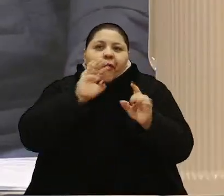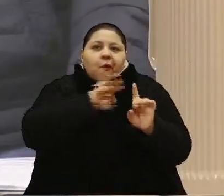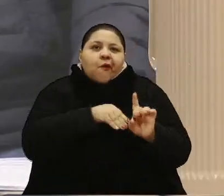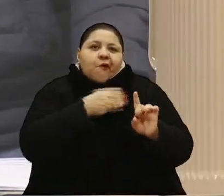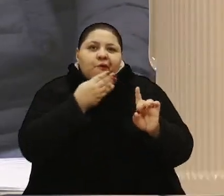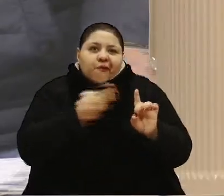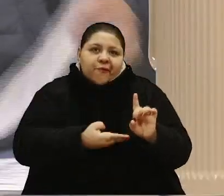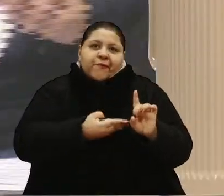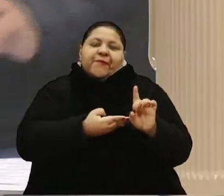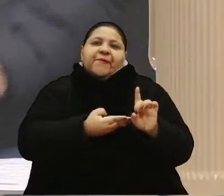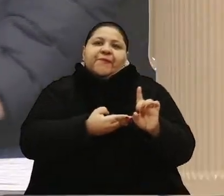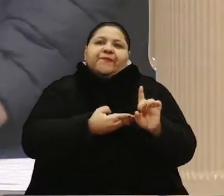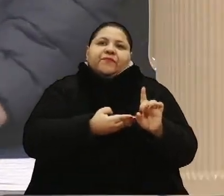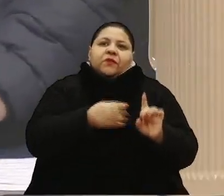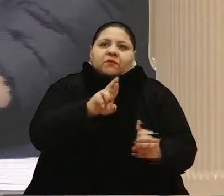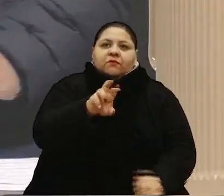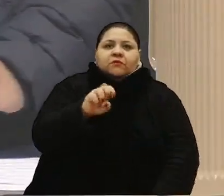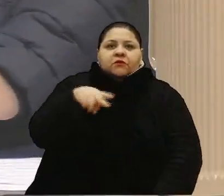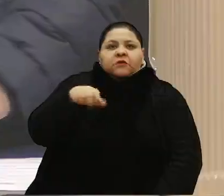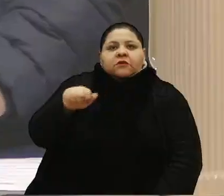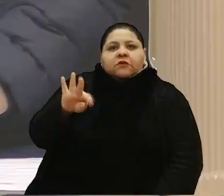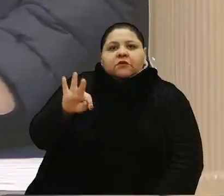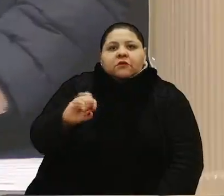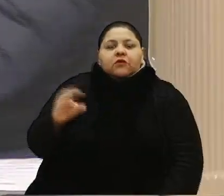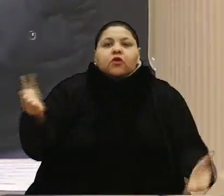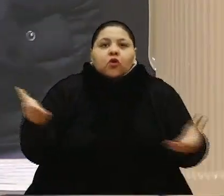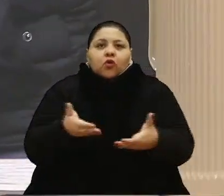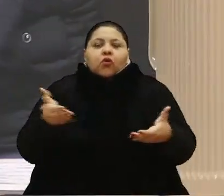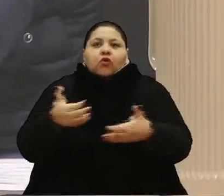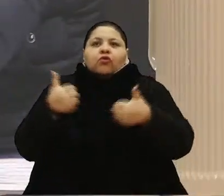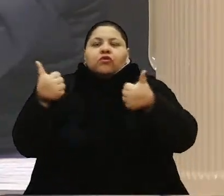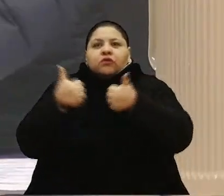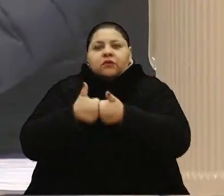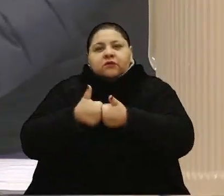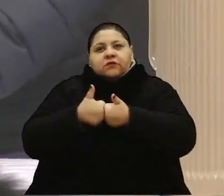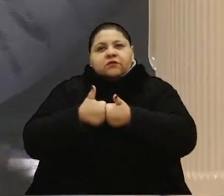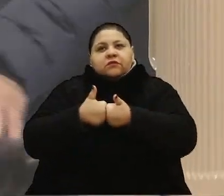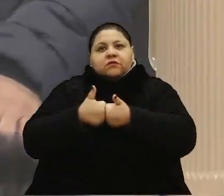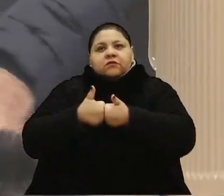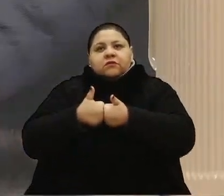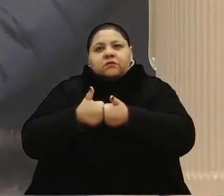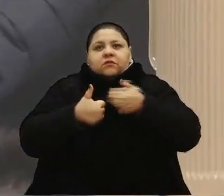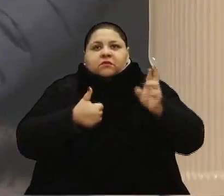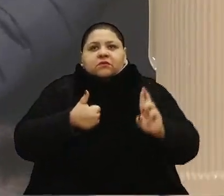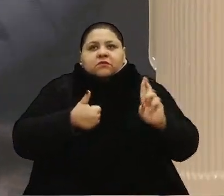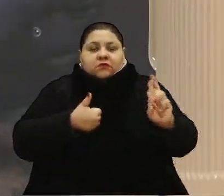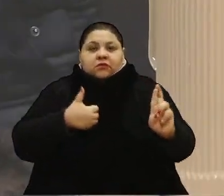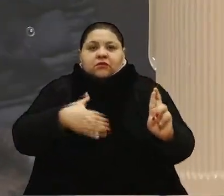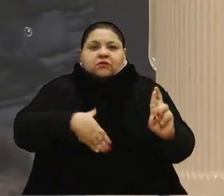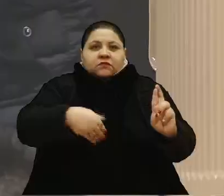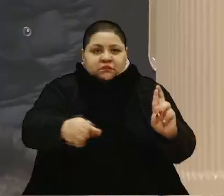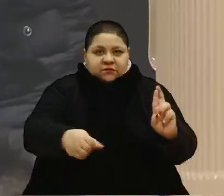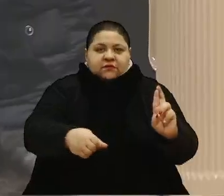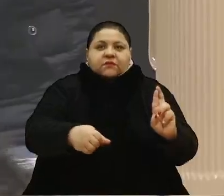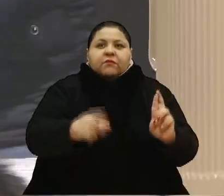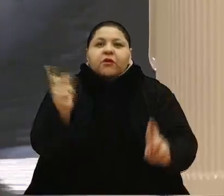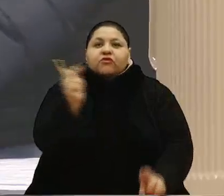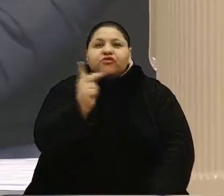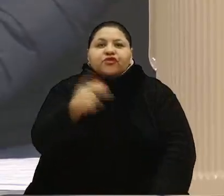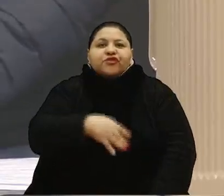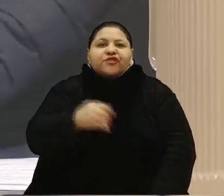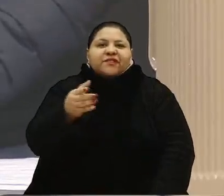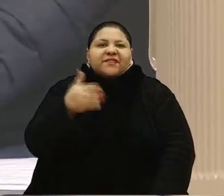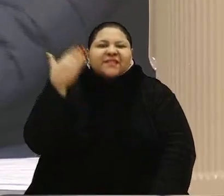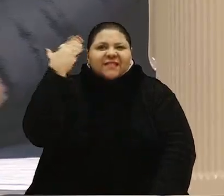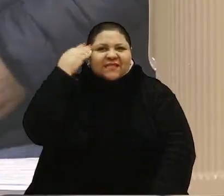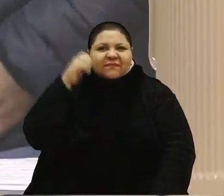dessa forma o seu Renato, e que hoje está aqui sendo representado pelos filhos, o Edson e a Edna, e a gente sabe que